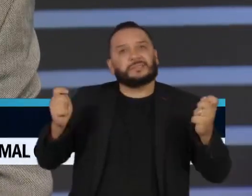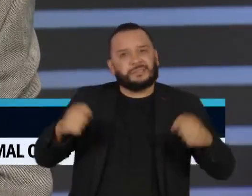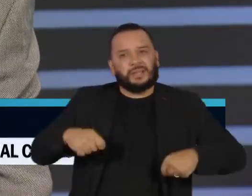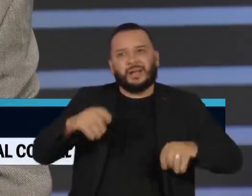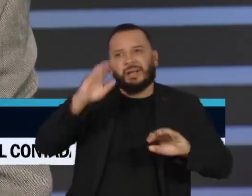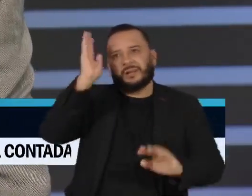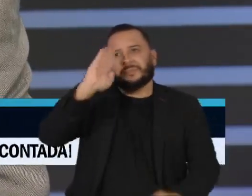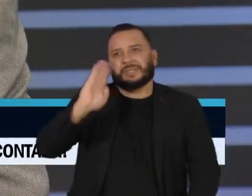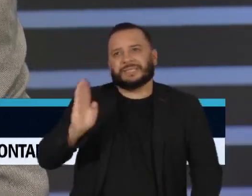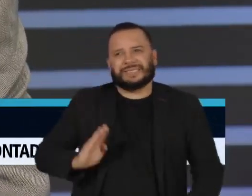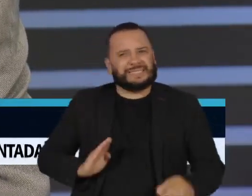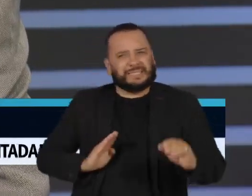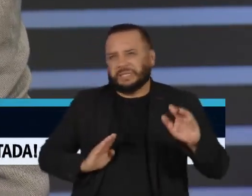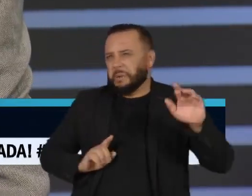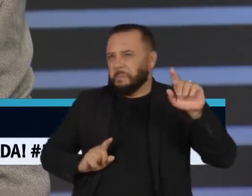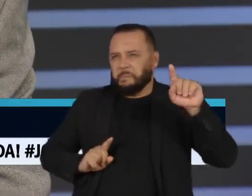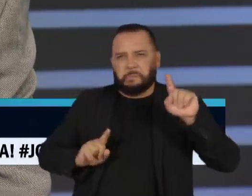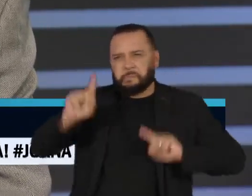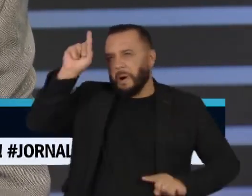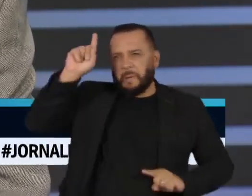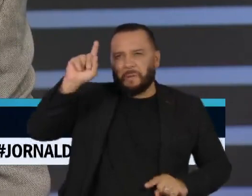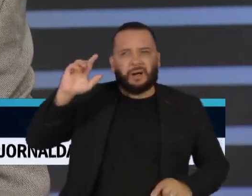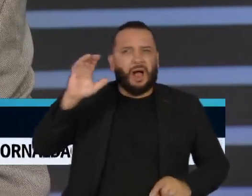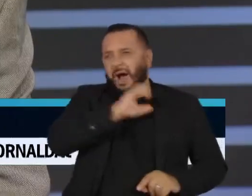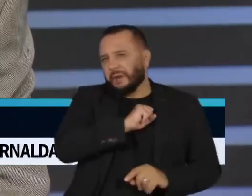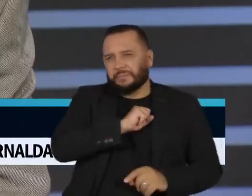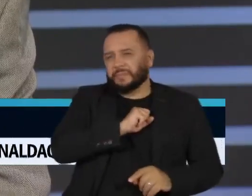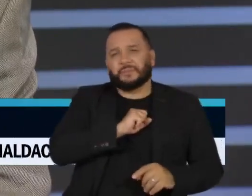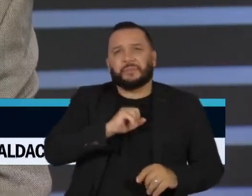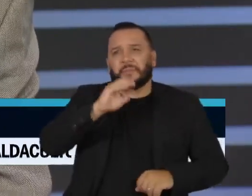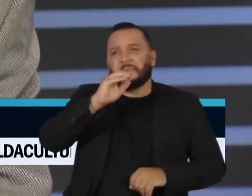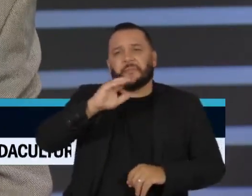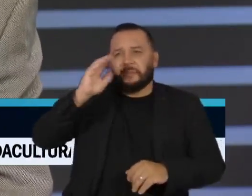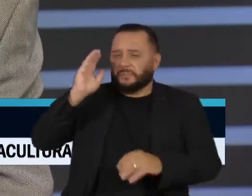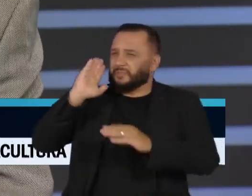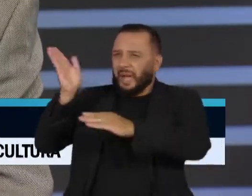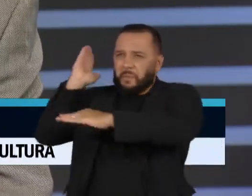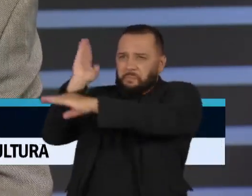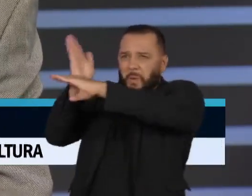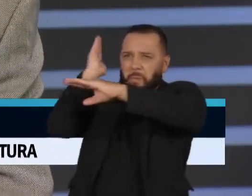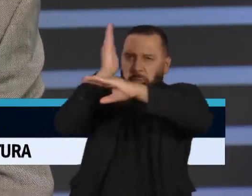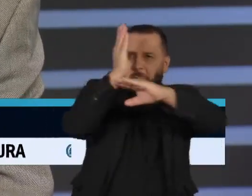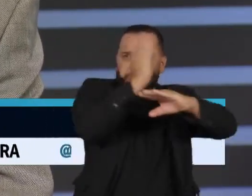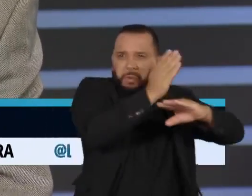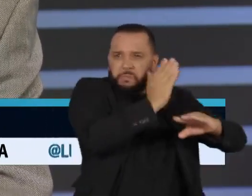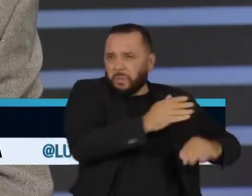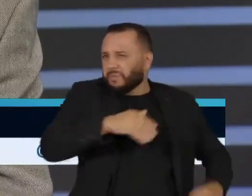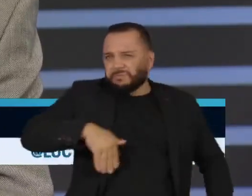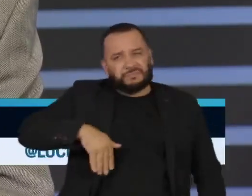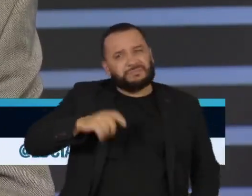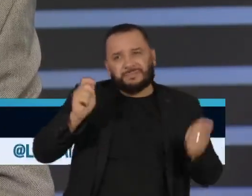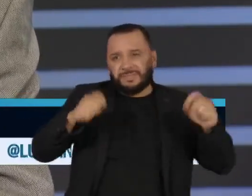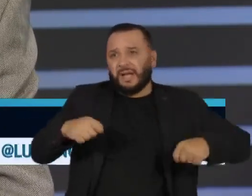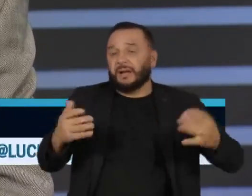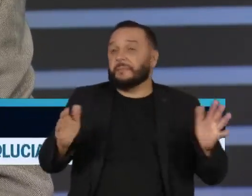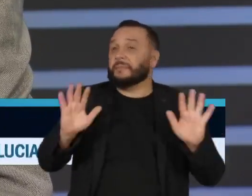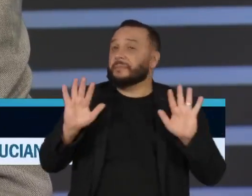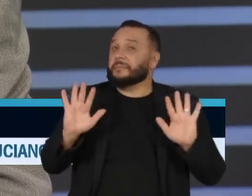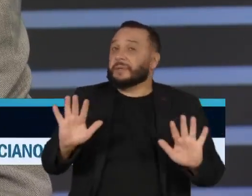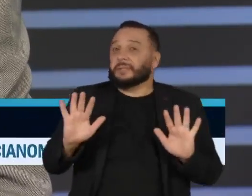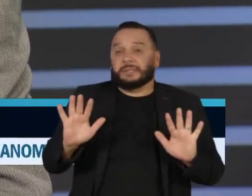uma alavancagem do país internacionalmente muito maior do que a gente teve agora você já vê uma mudança